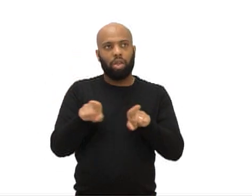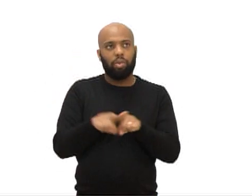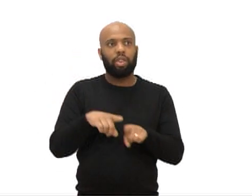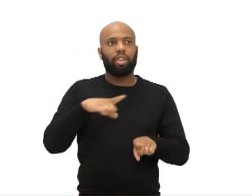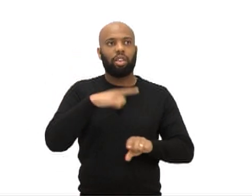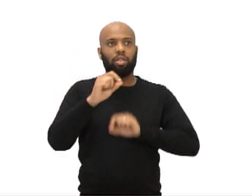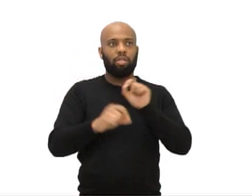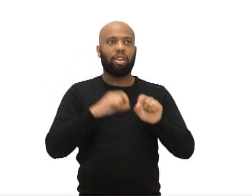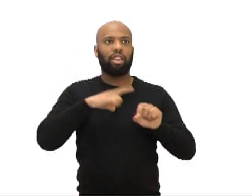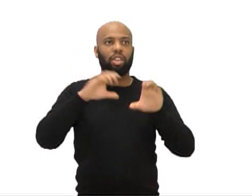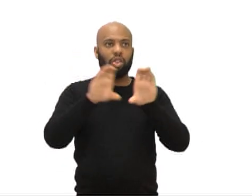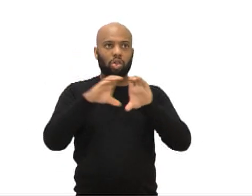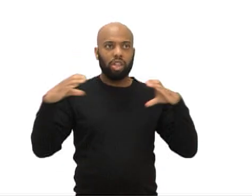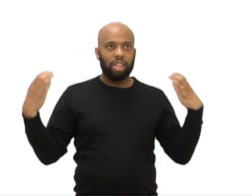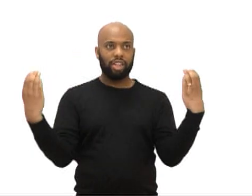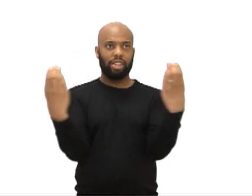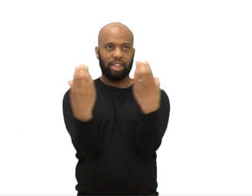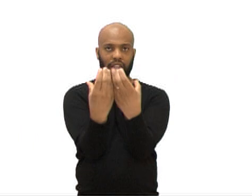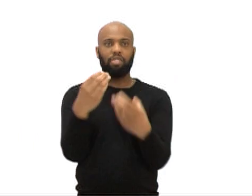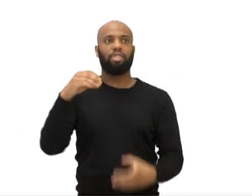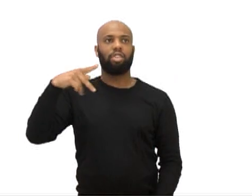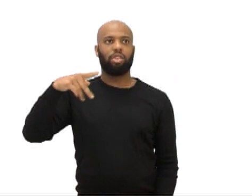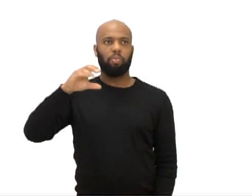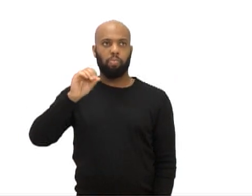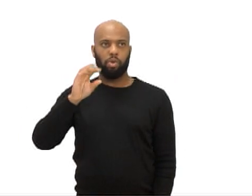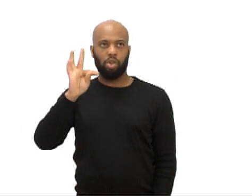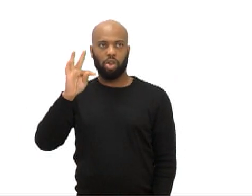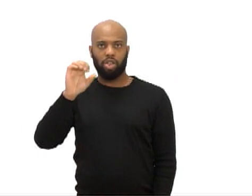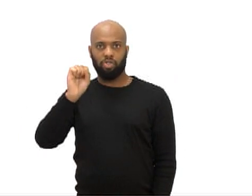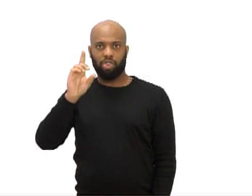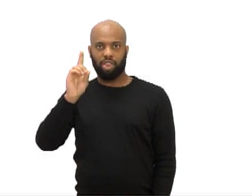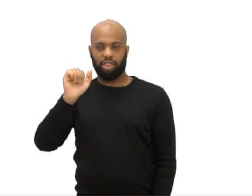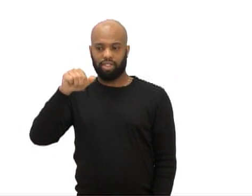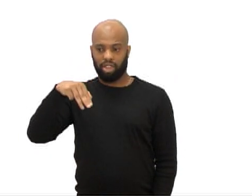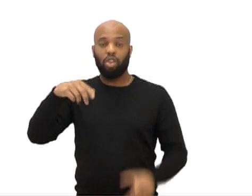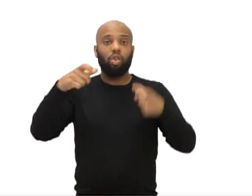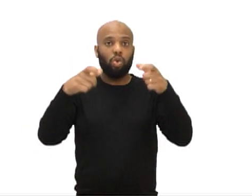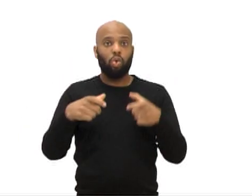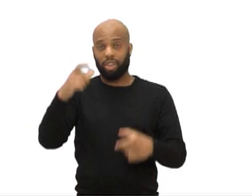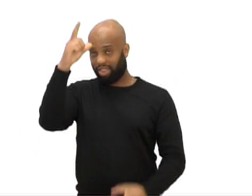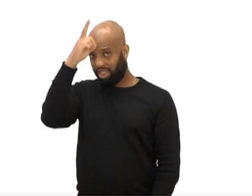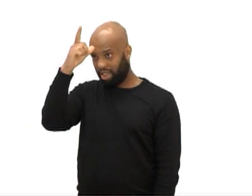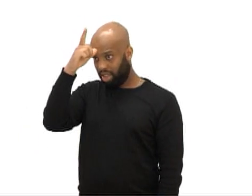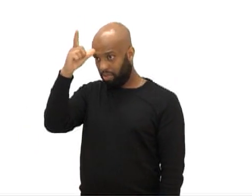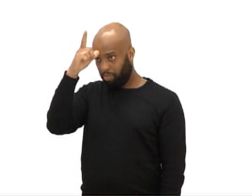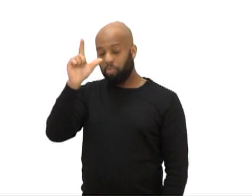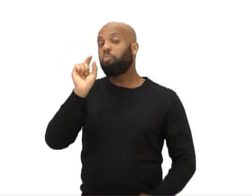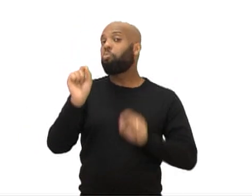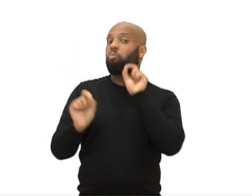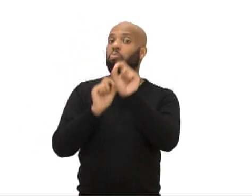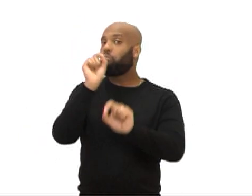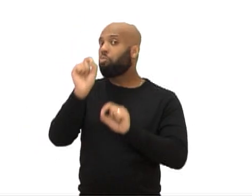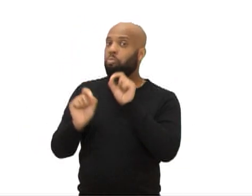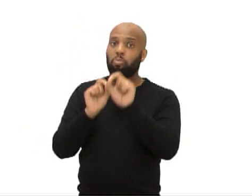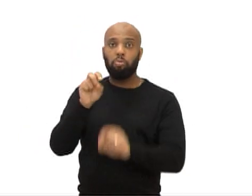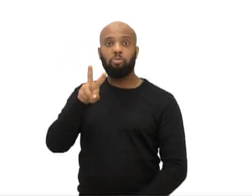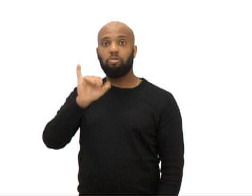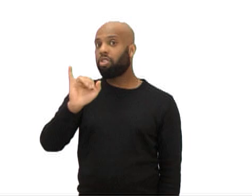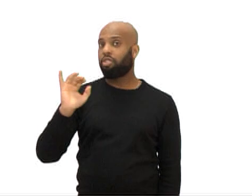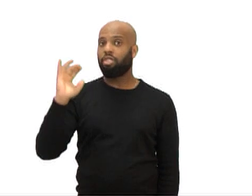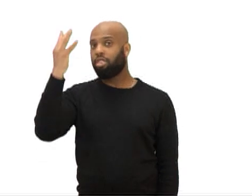ter a Conferência de Potsdam. Potsdam é uma região da Alemanha E olha só o que